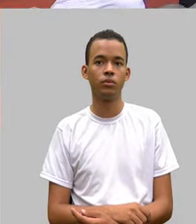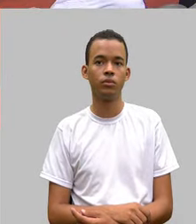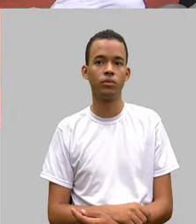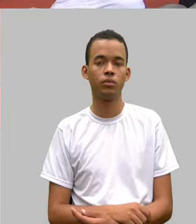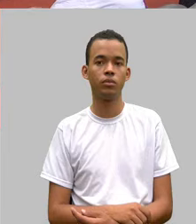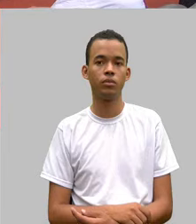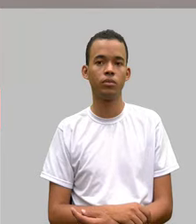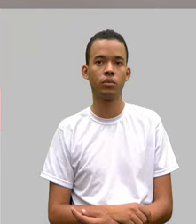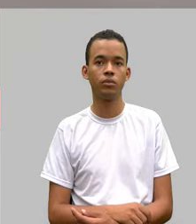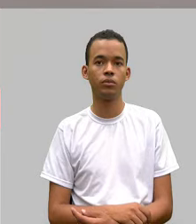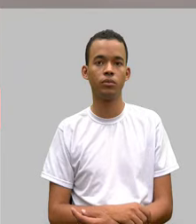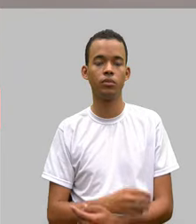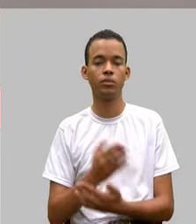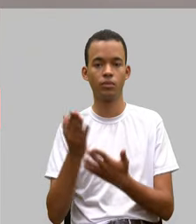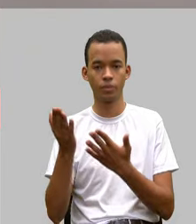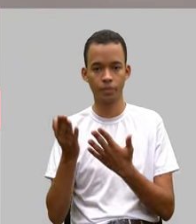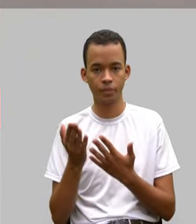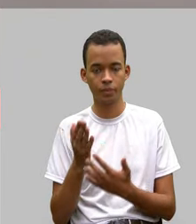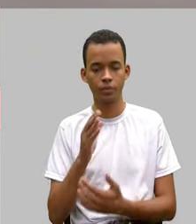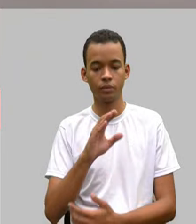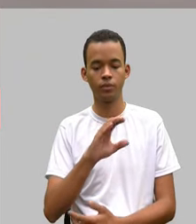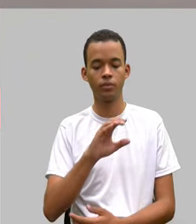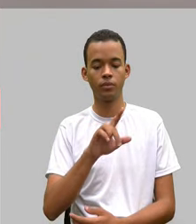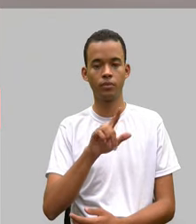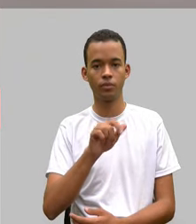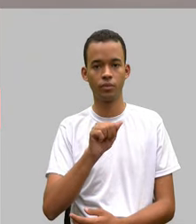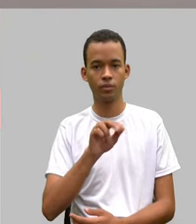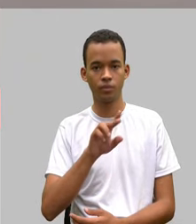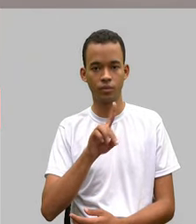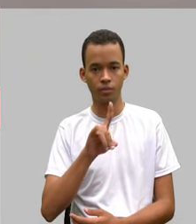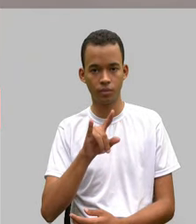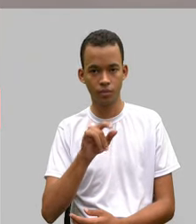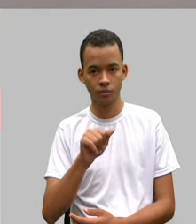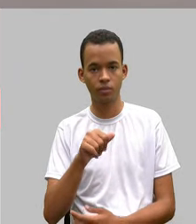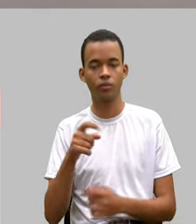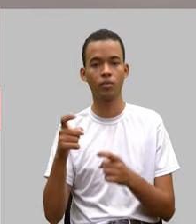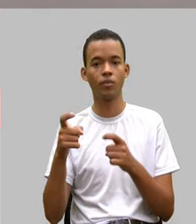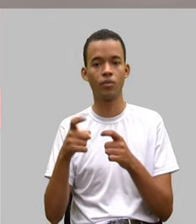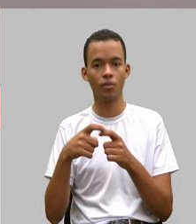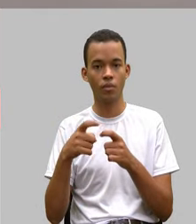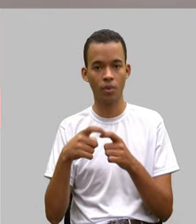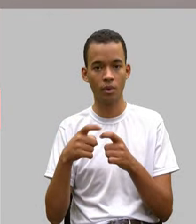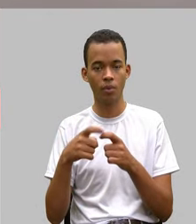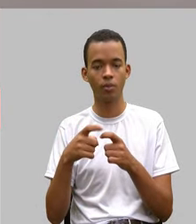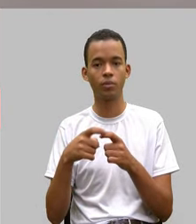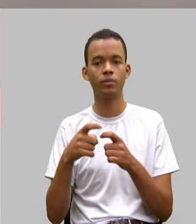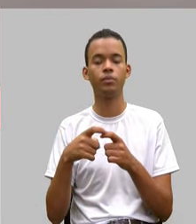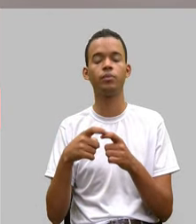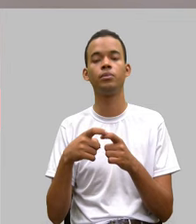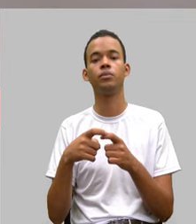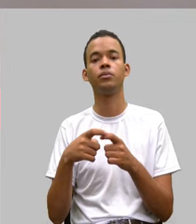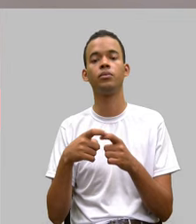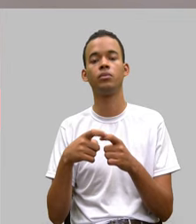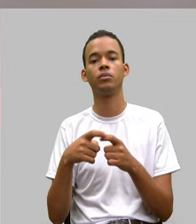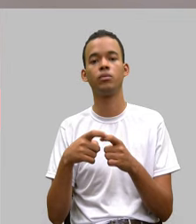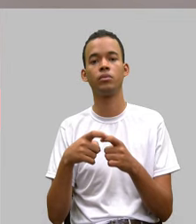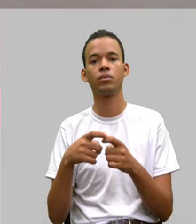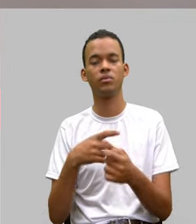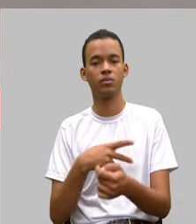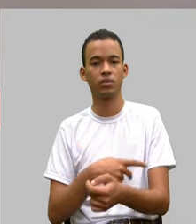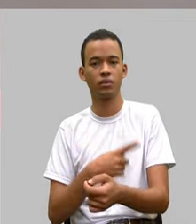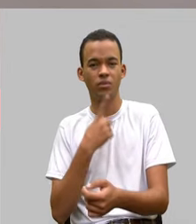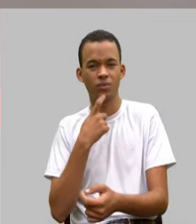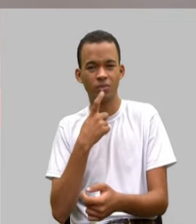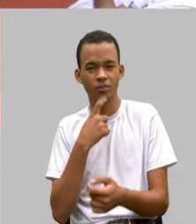convidamos Cláudia de Bessa soumu médica hematologista patologista Clínica e medicina